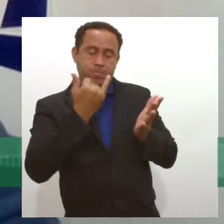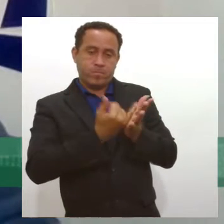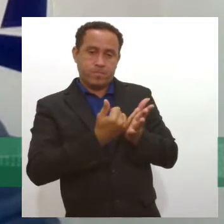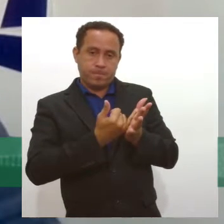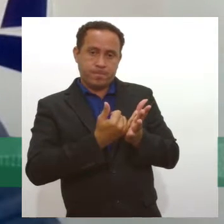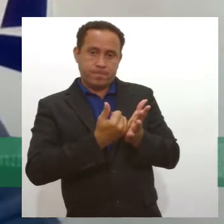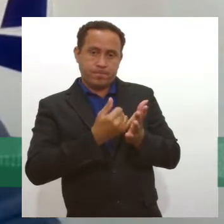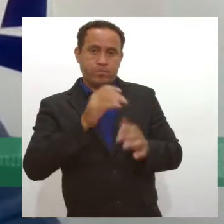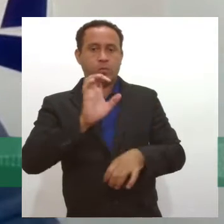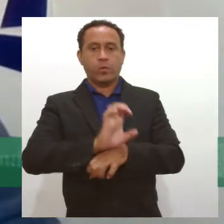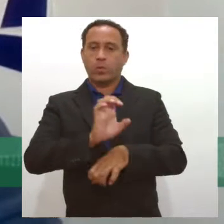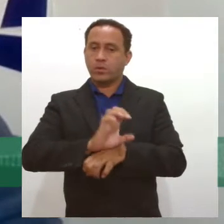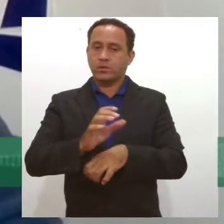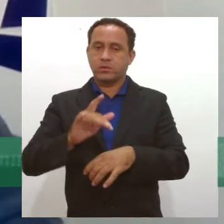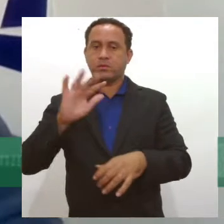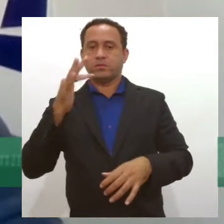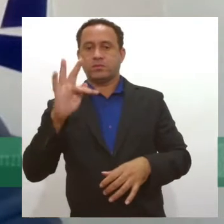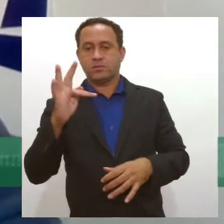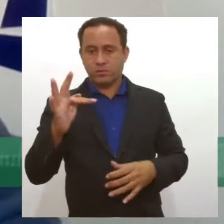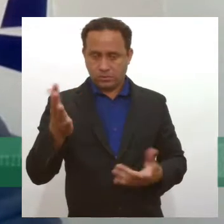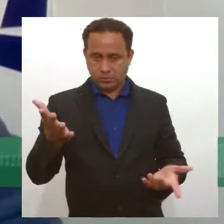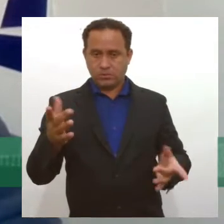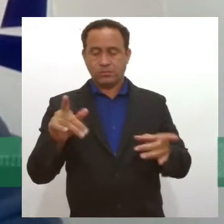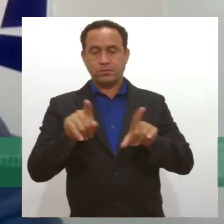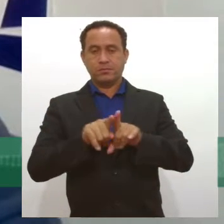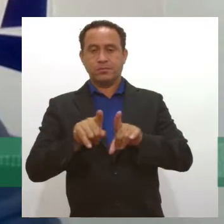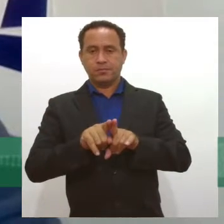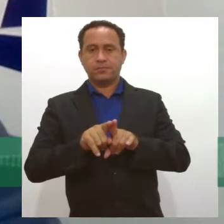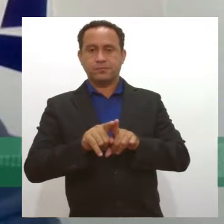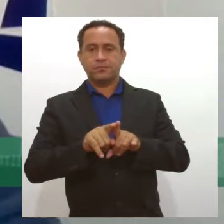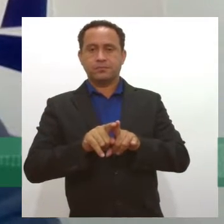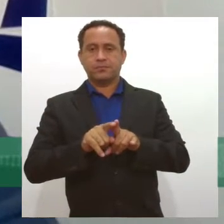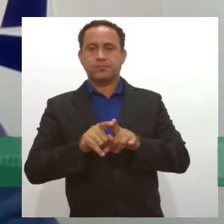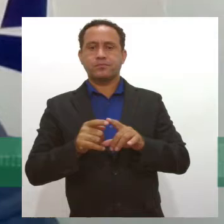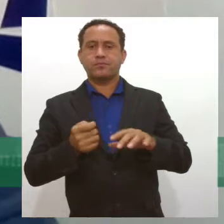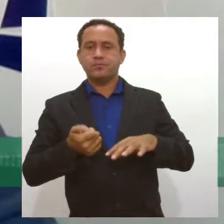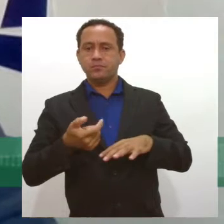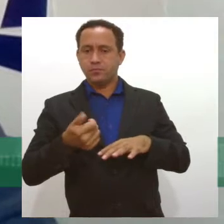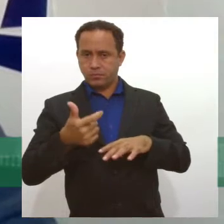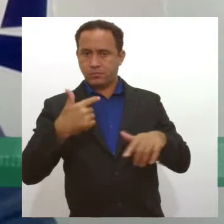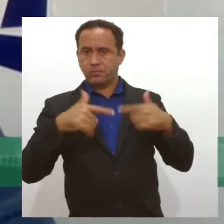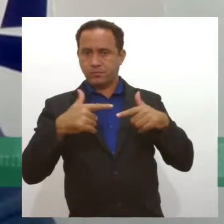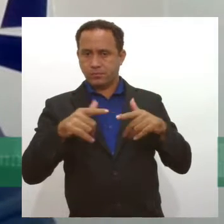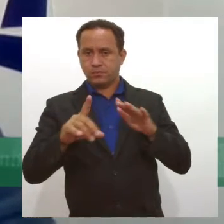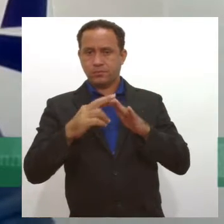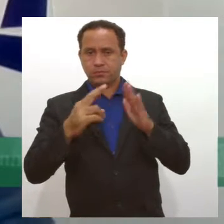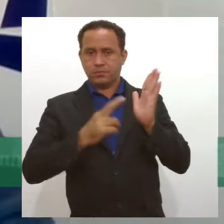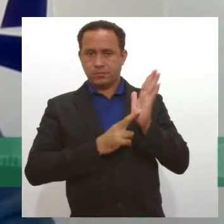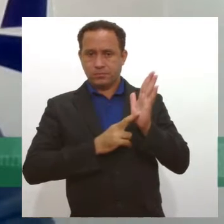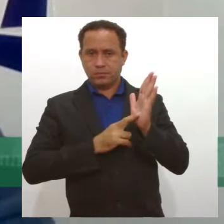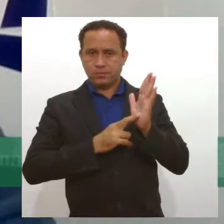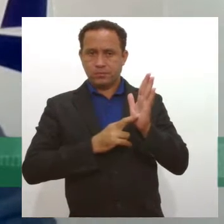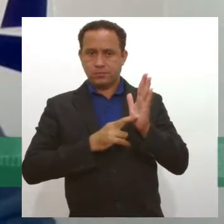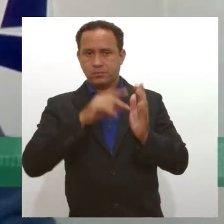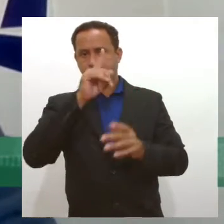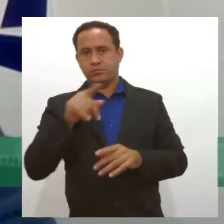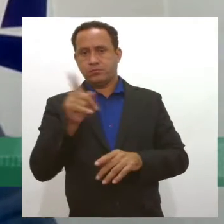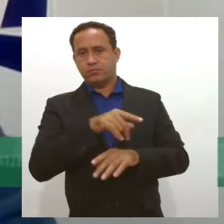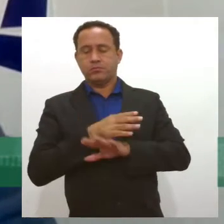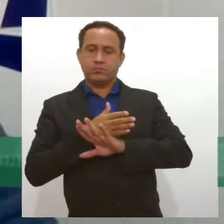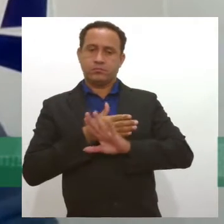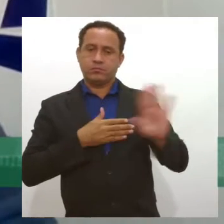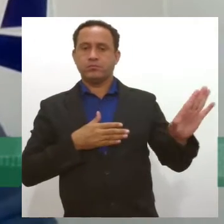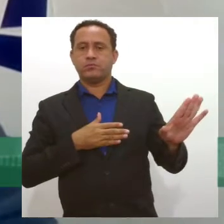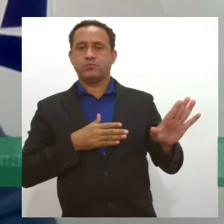tributos estaduais, federais e também os encargos trabalhistas, né, esse investidor poderia ser acionado. Mas, na